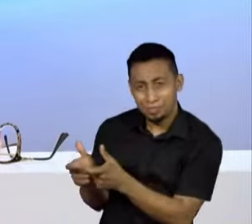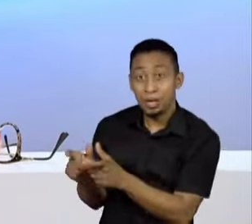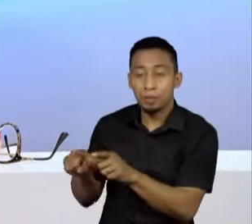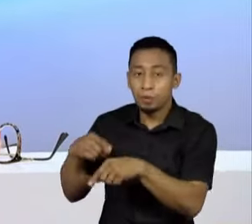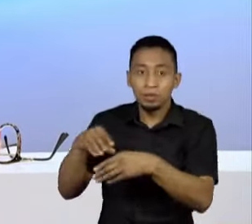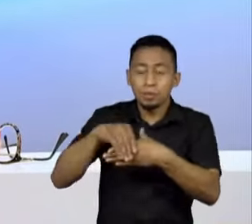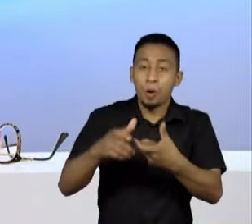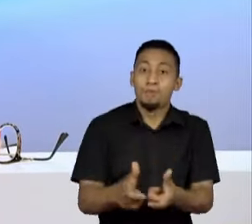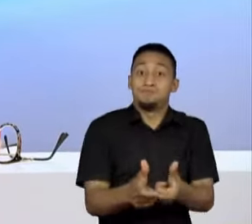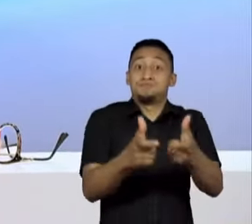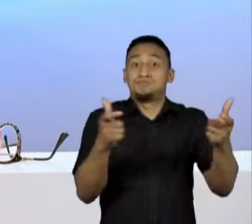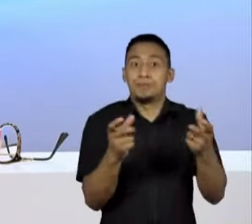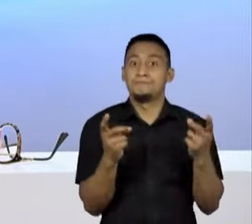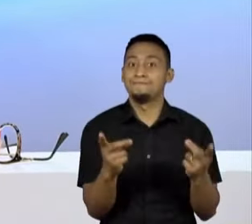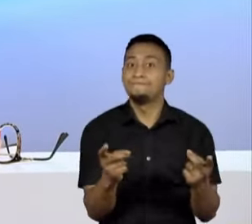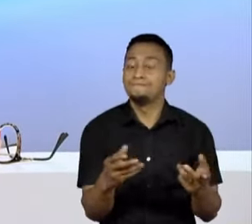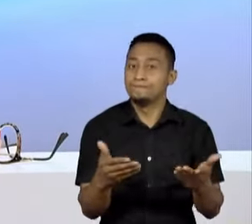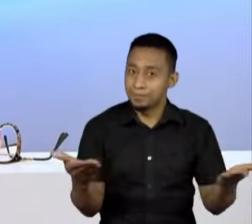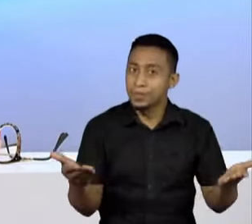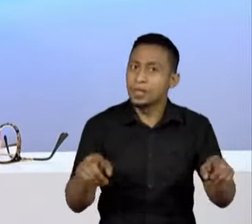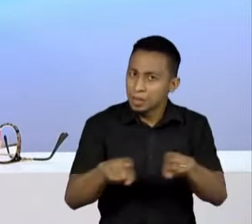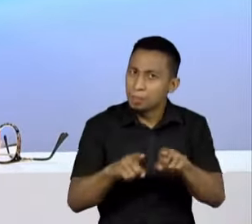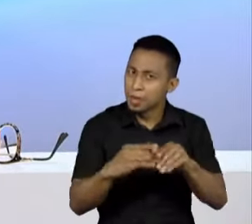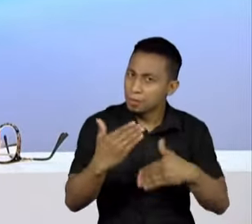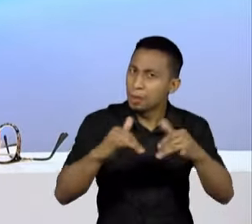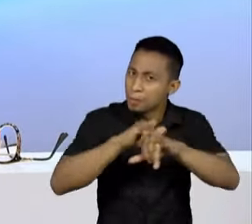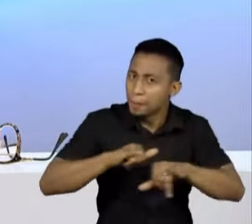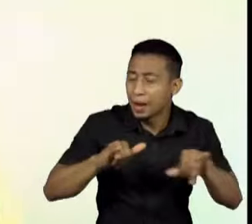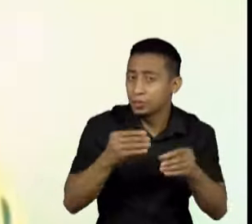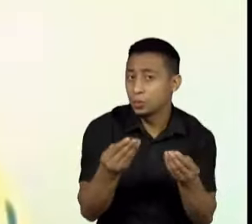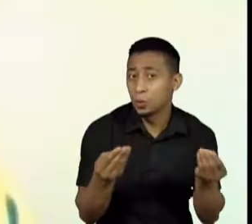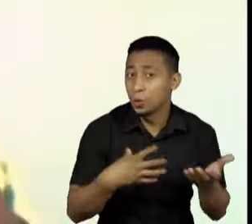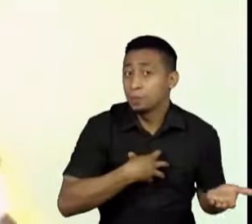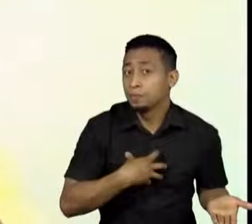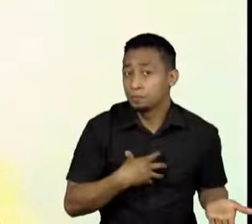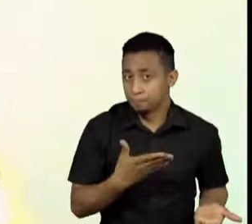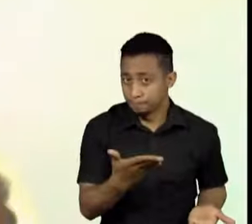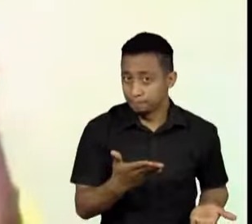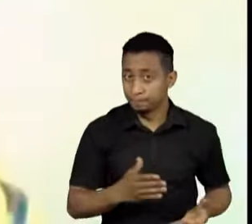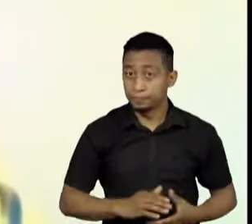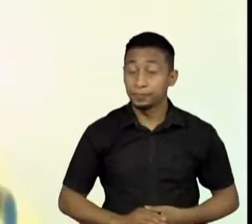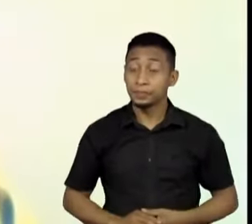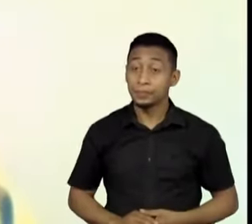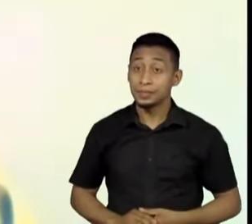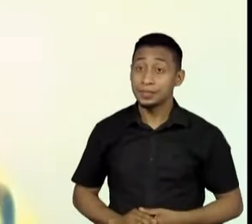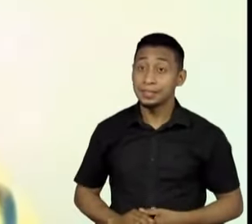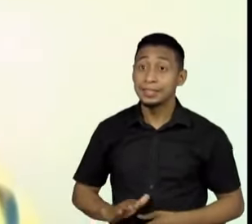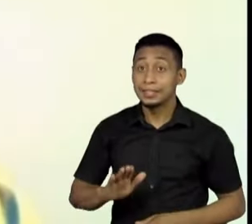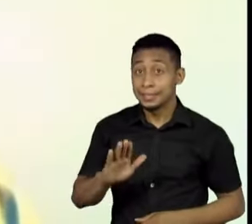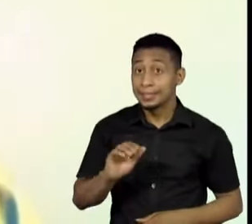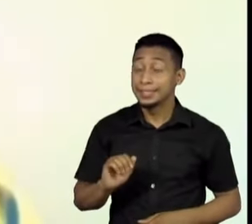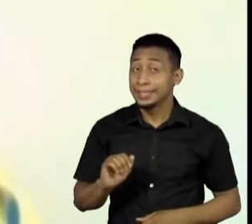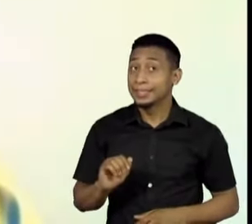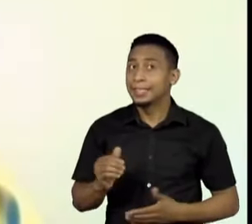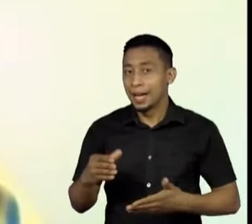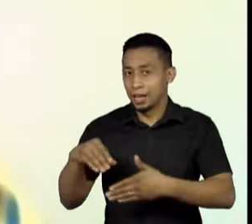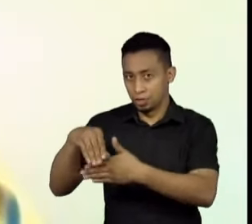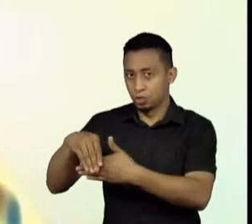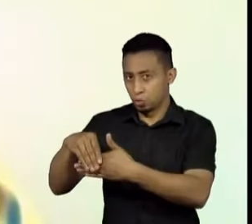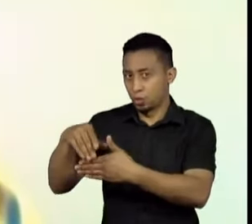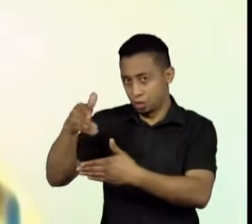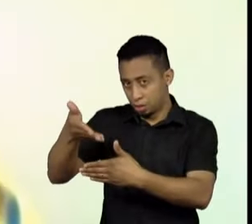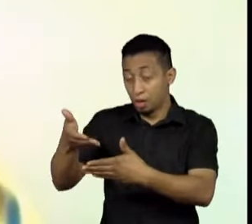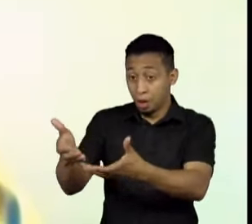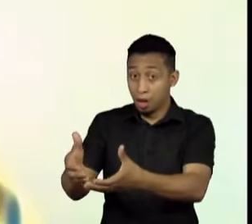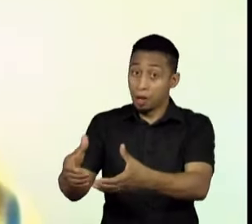as vantagens que isso traz em termos até de promoção e de marketing, né? Na verdade, a editora maior que